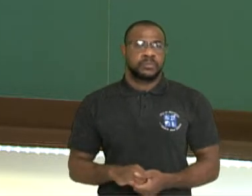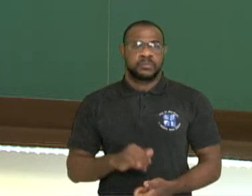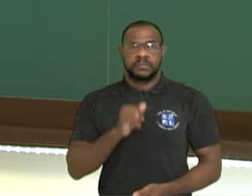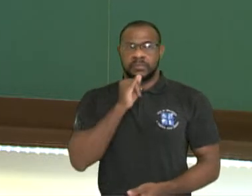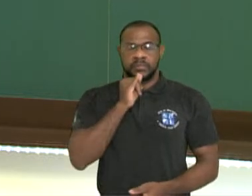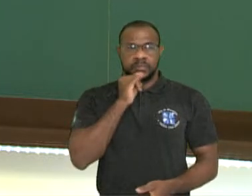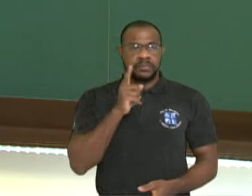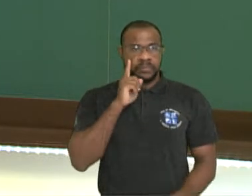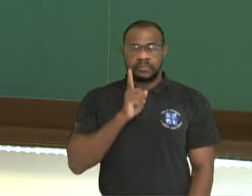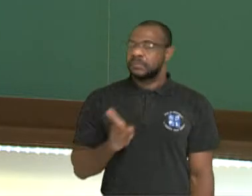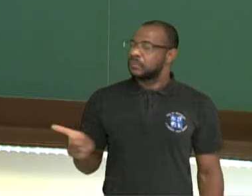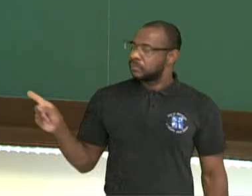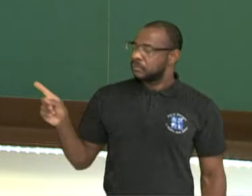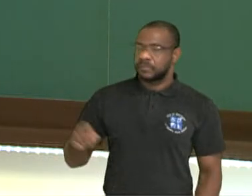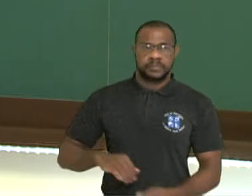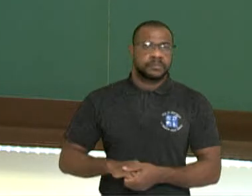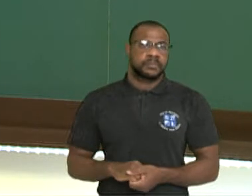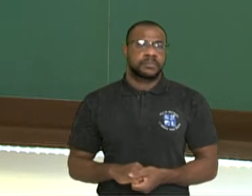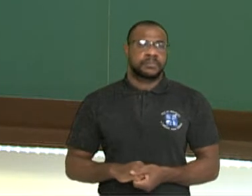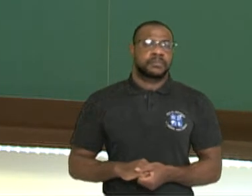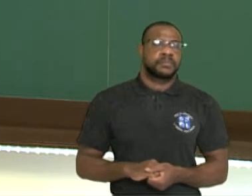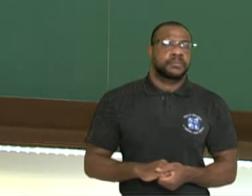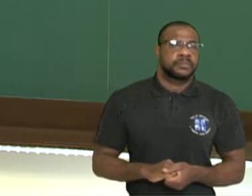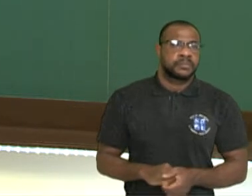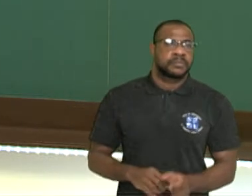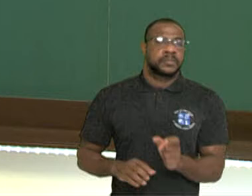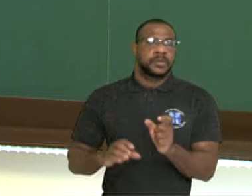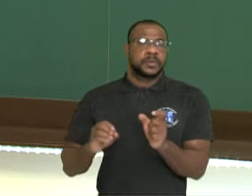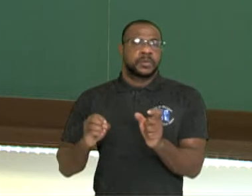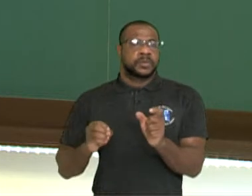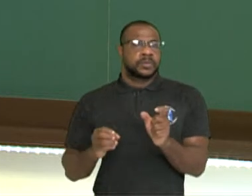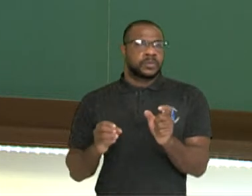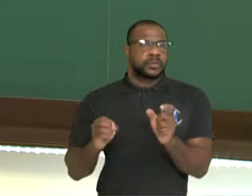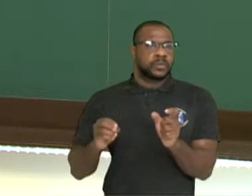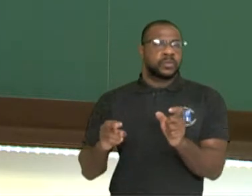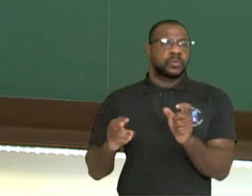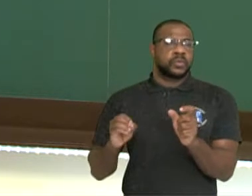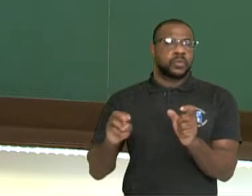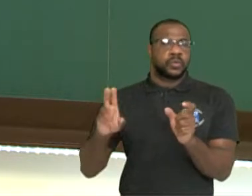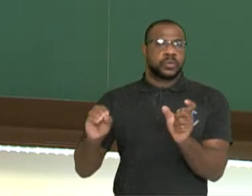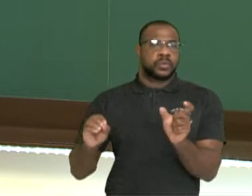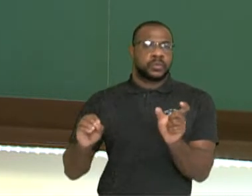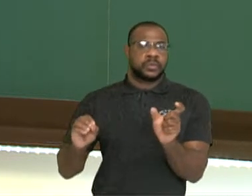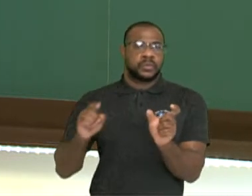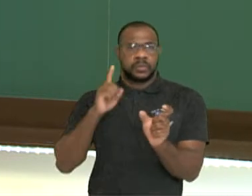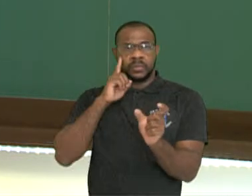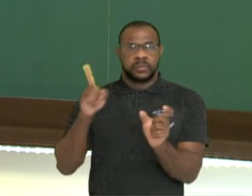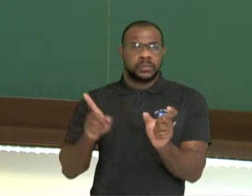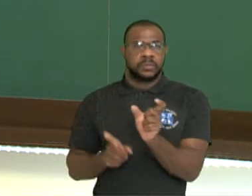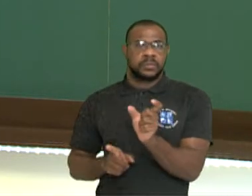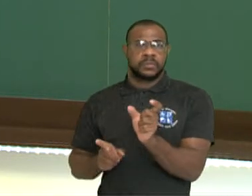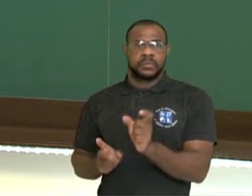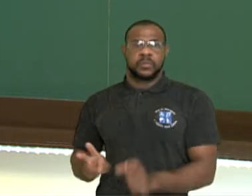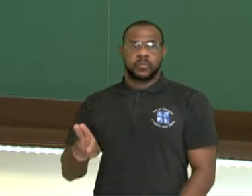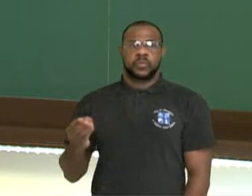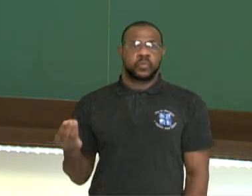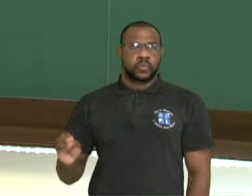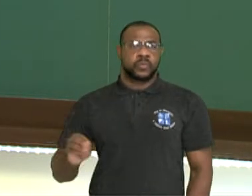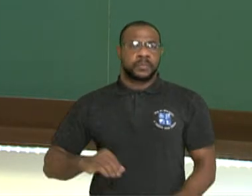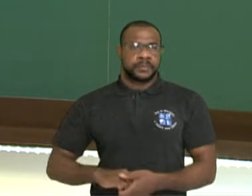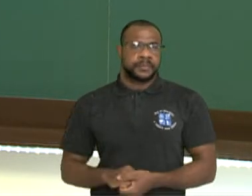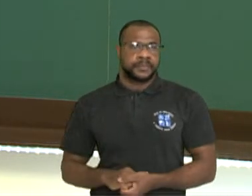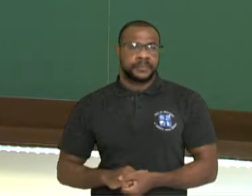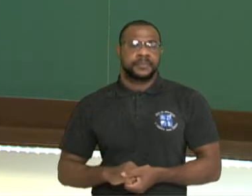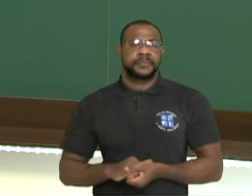o ouro. Então, como a palavra ouro empieza por O, colocamos a letra U.